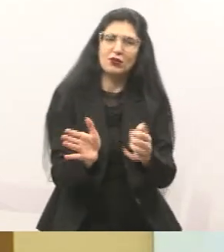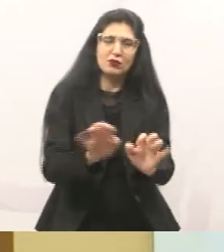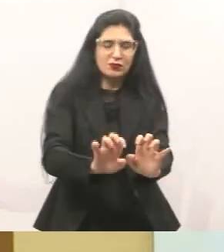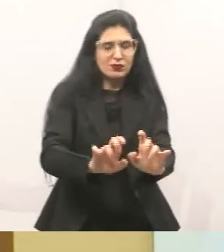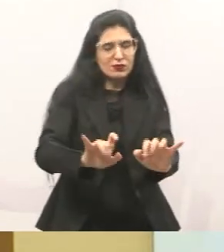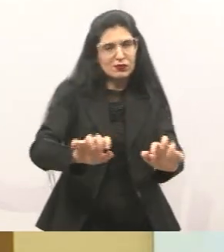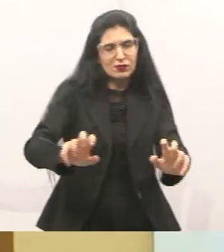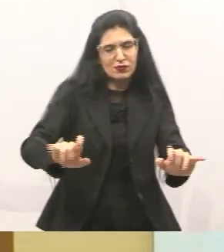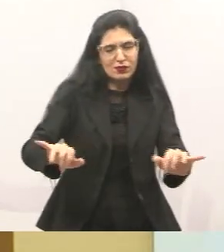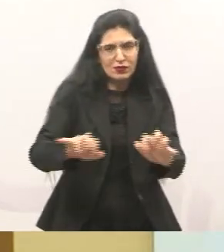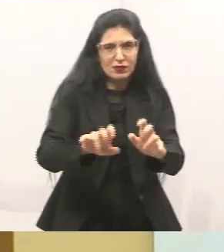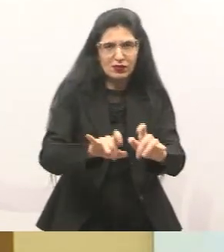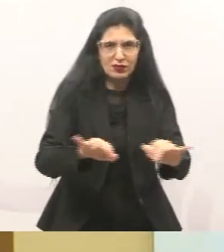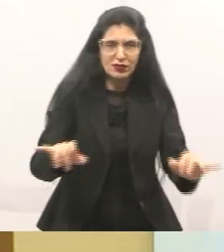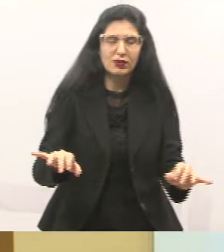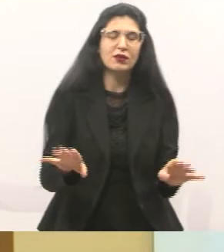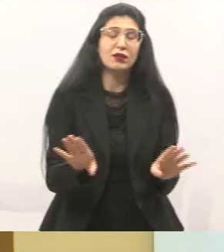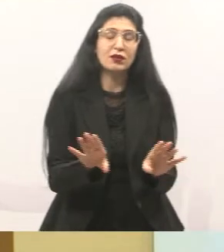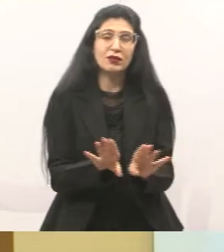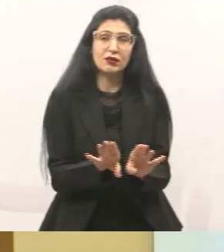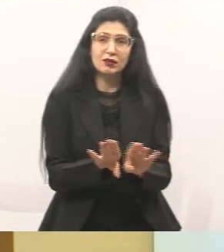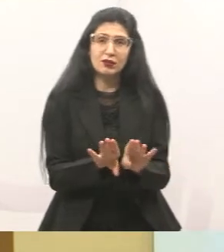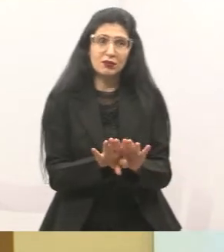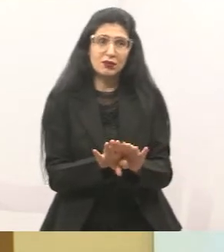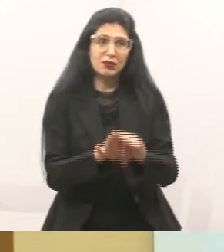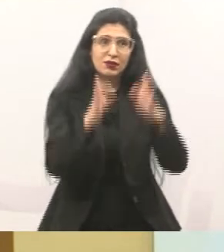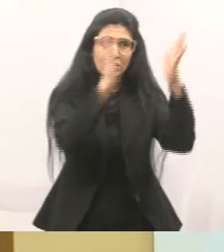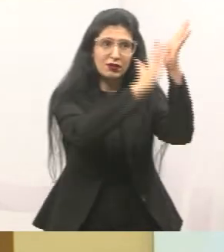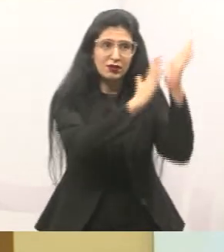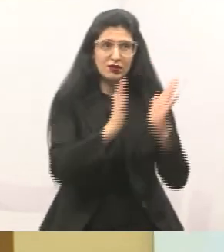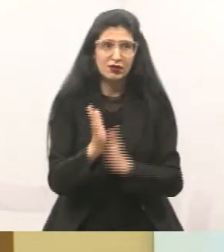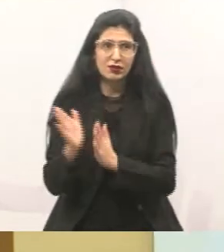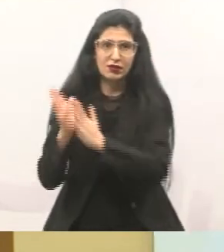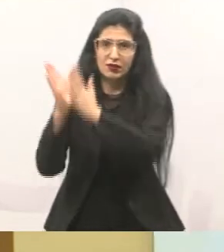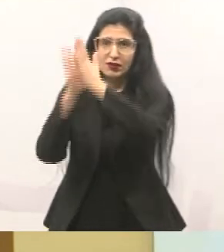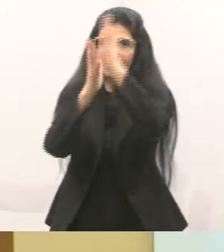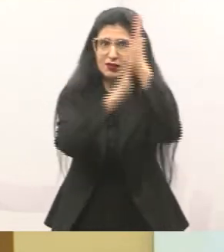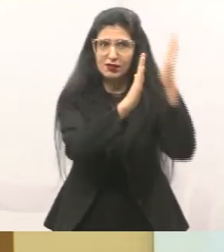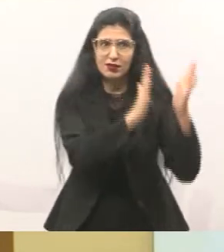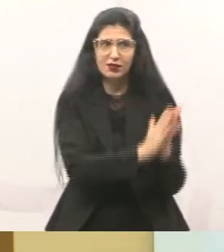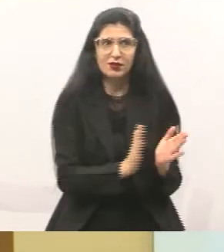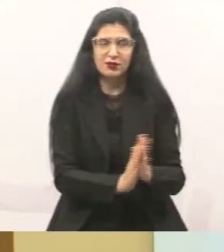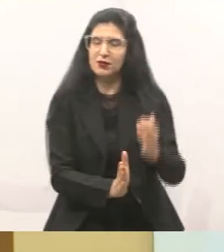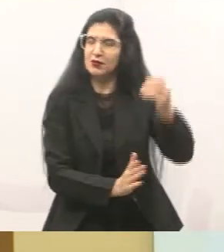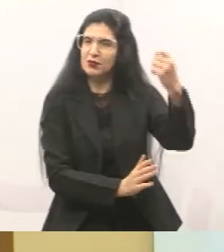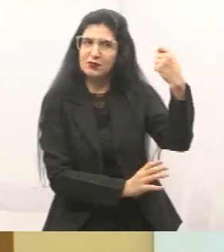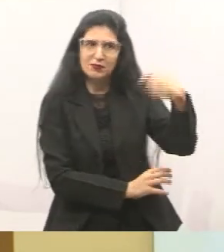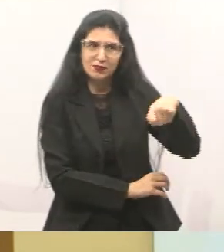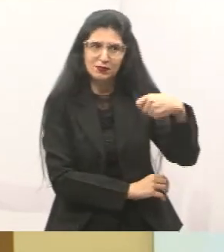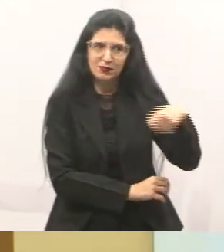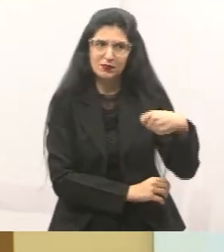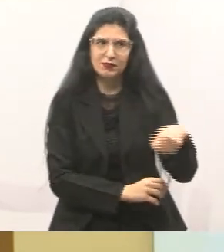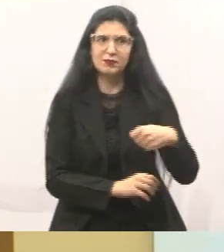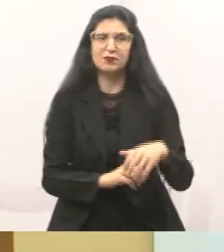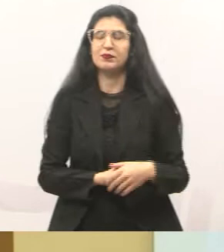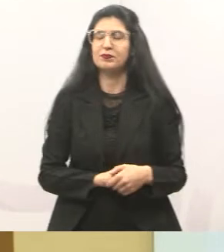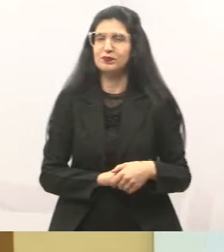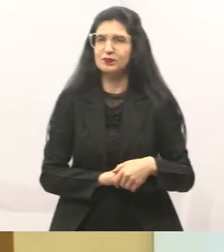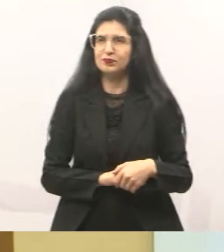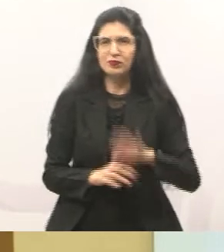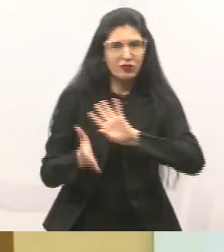louvai-o com os símbolos sonoros, louvai-o com os símbolos altissontes.